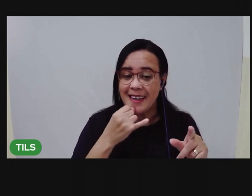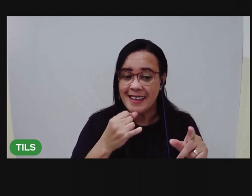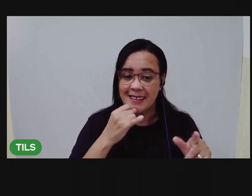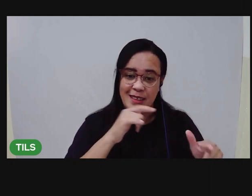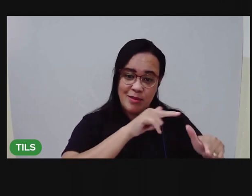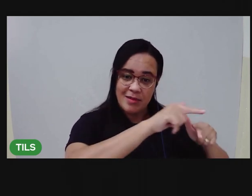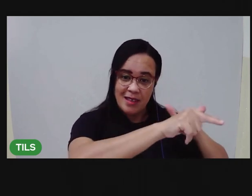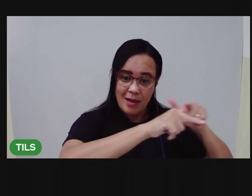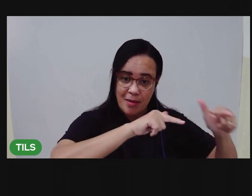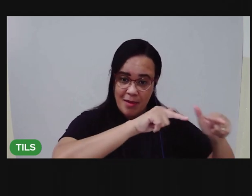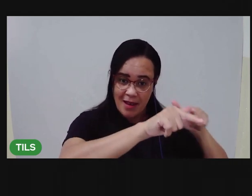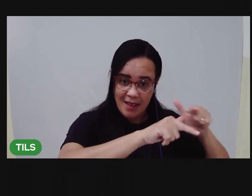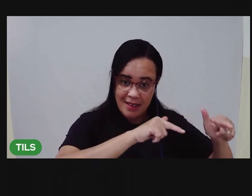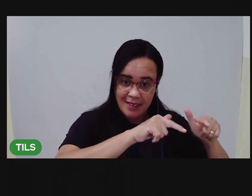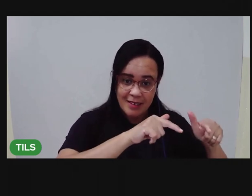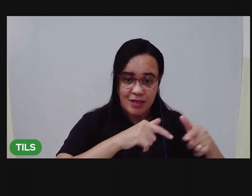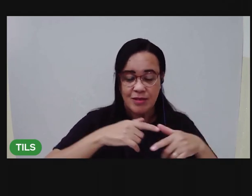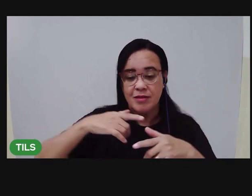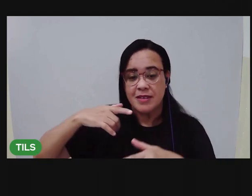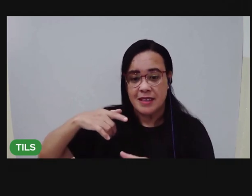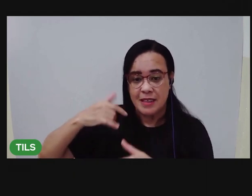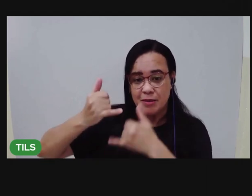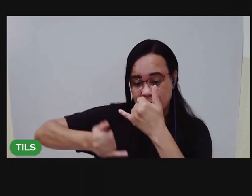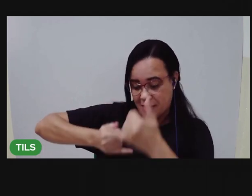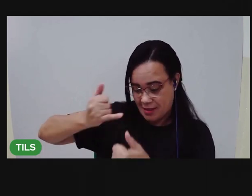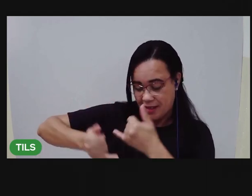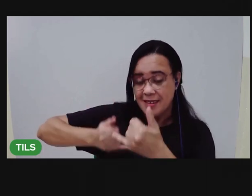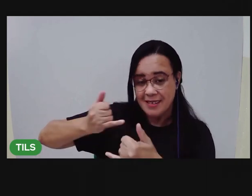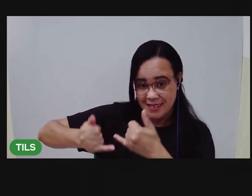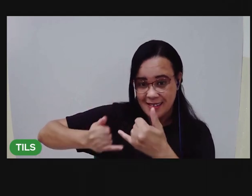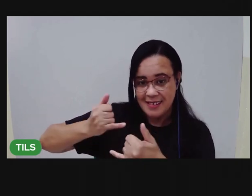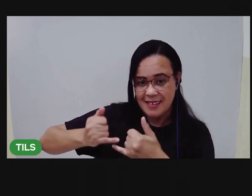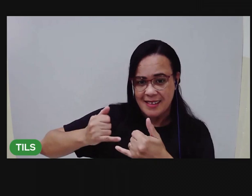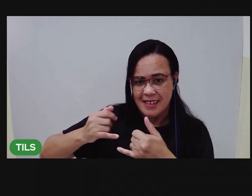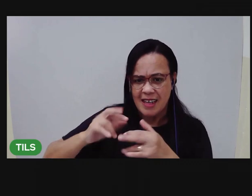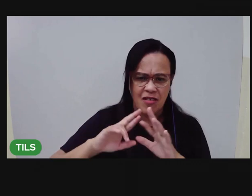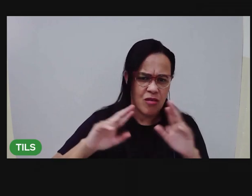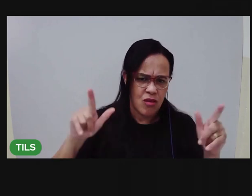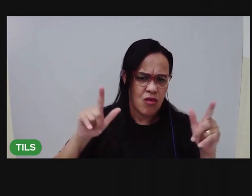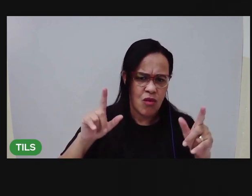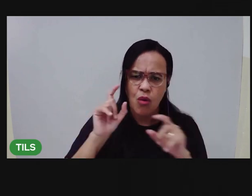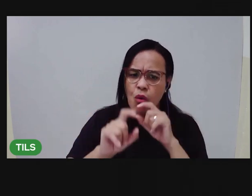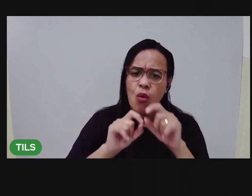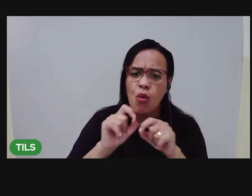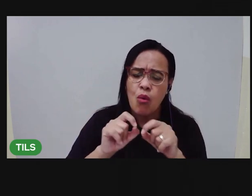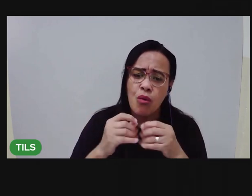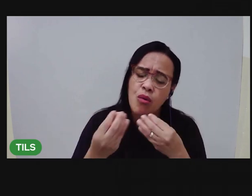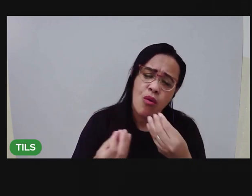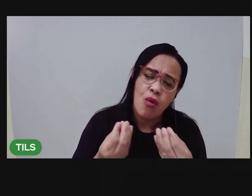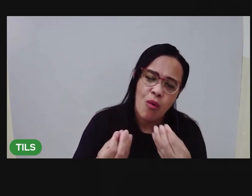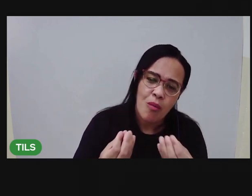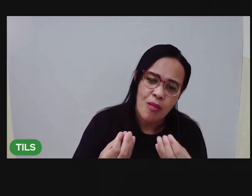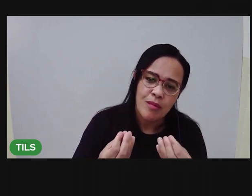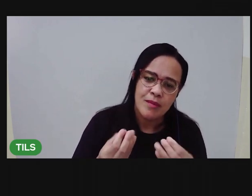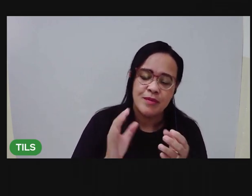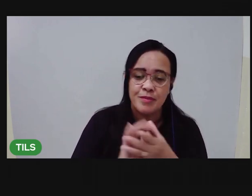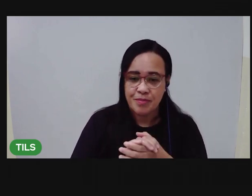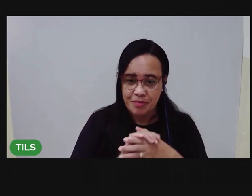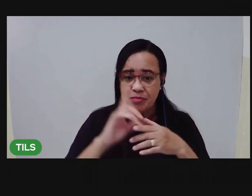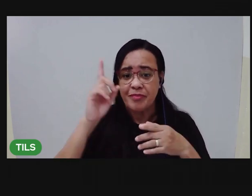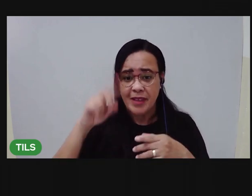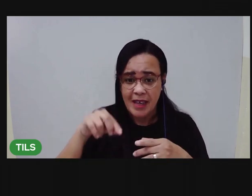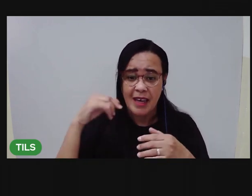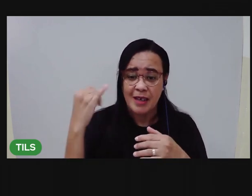Vimos que o trabalho é uma atividade essencialmente humana e que ele é desenvolvido